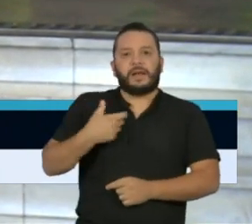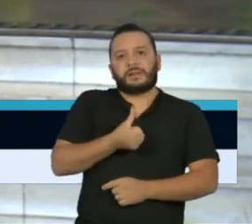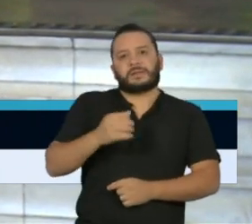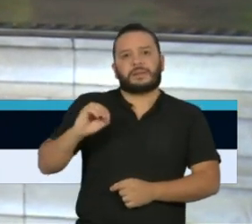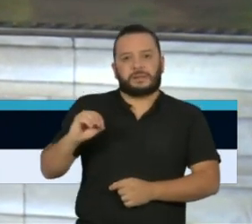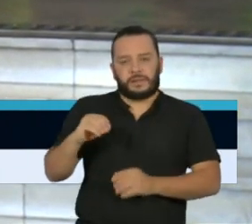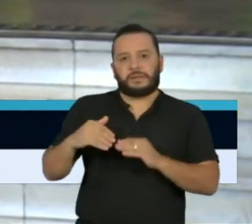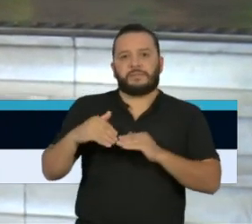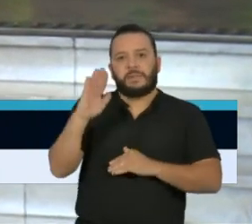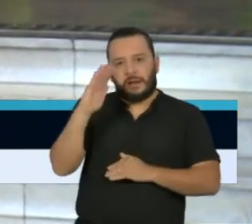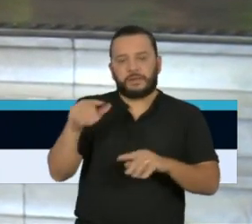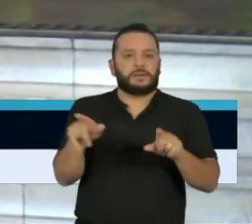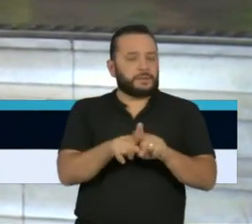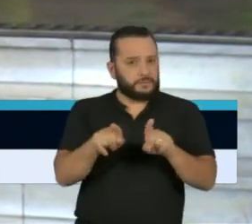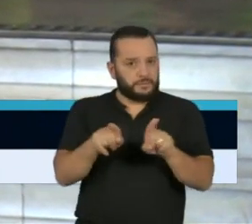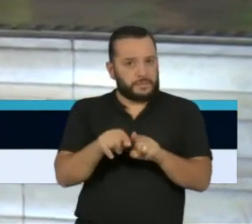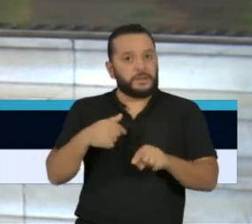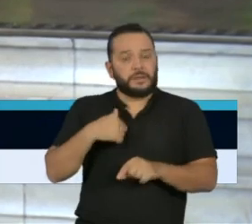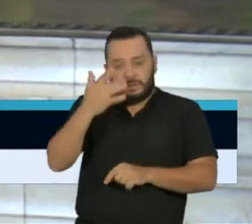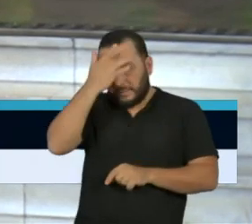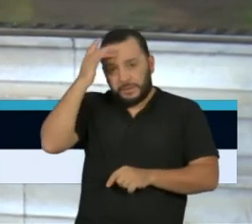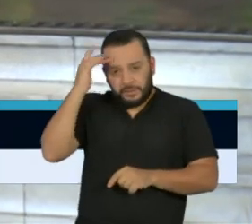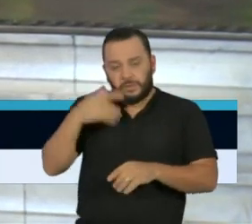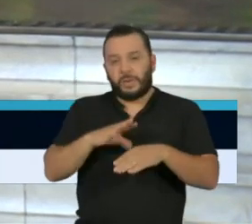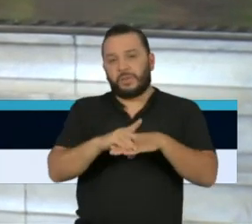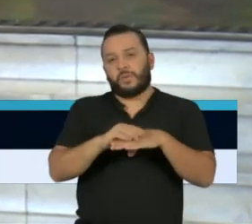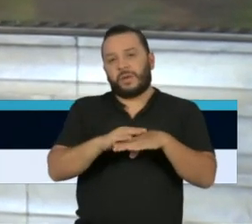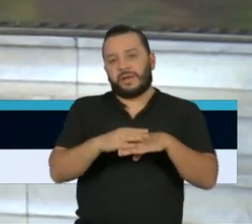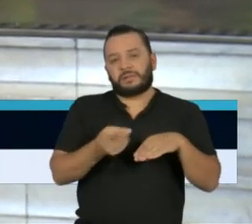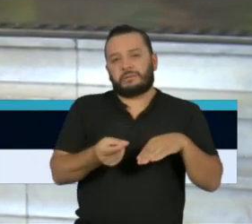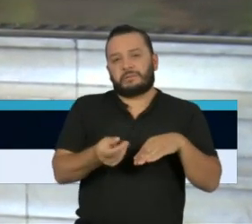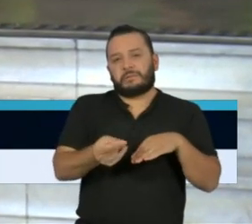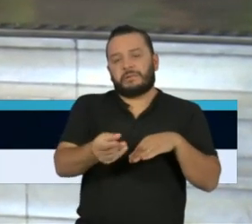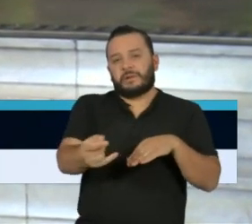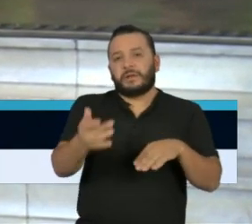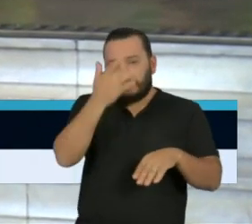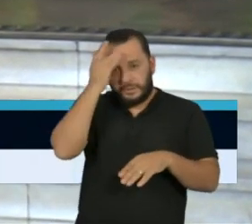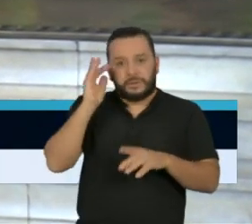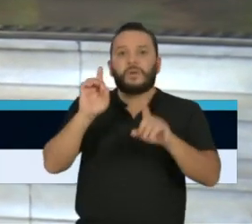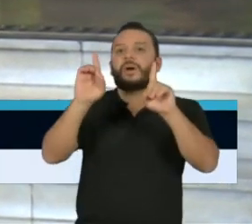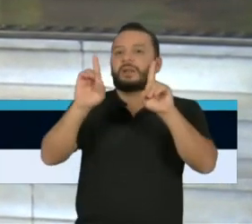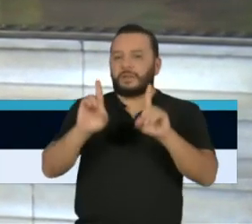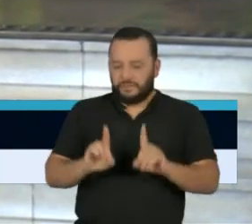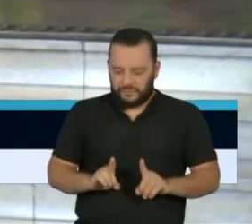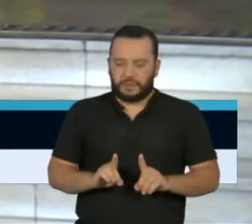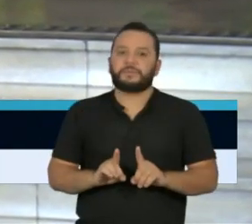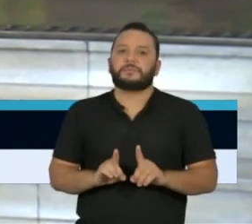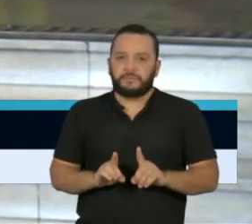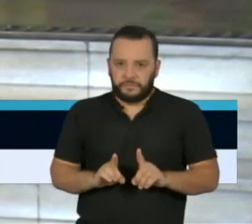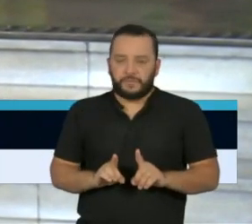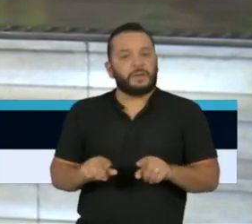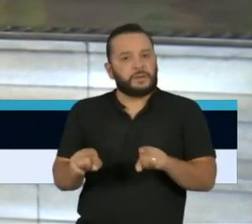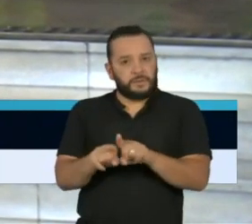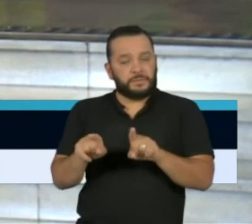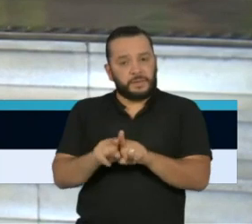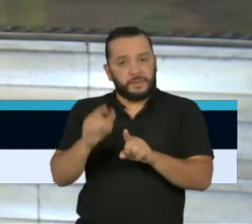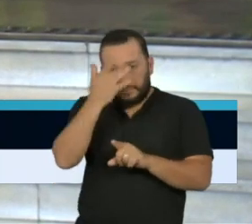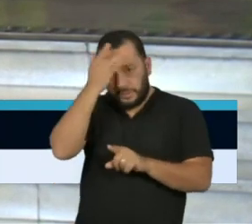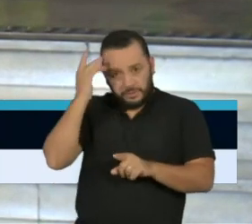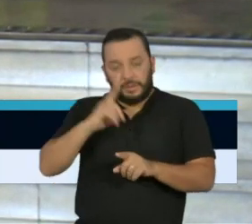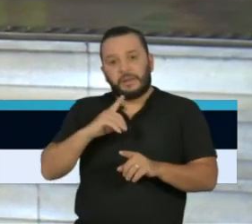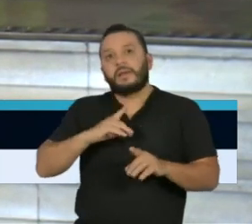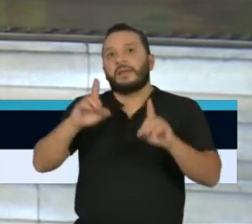as pessoas com morbidades, as pessoas com deficiência, as pessoas portadoras de